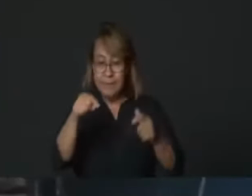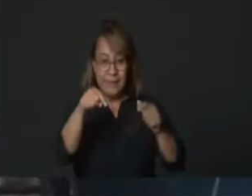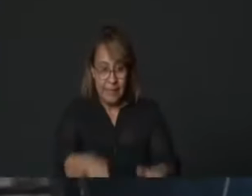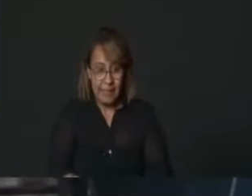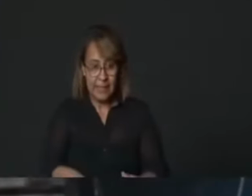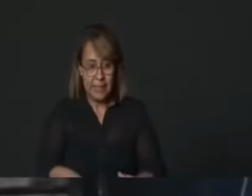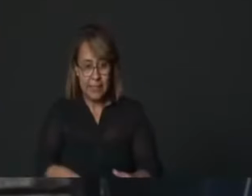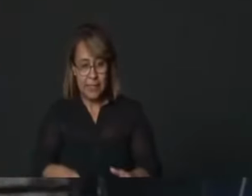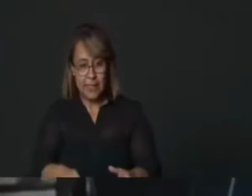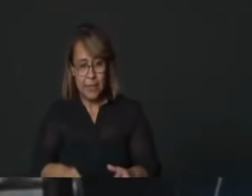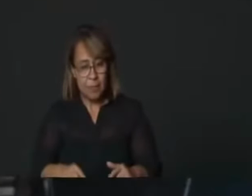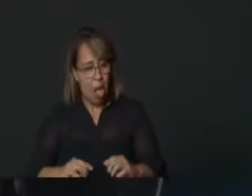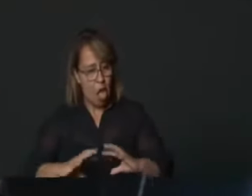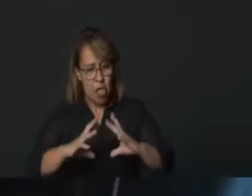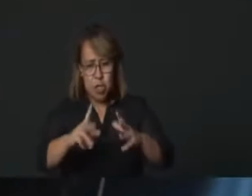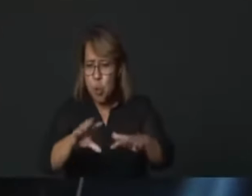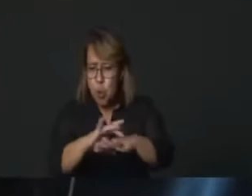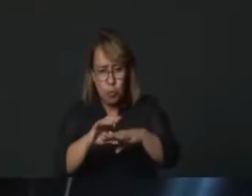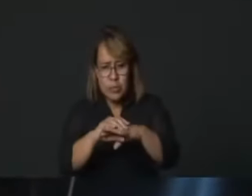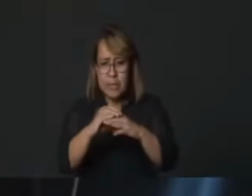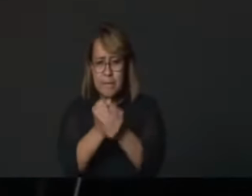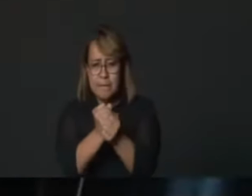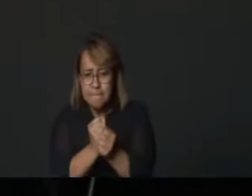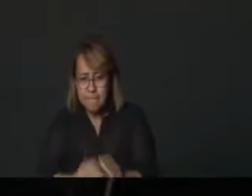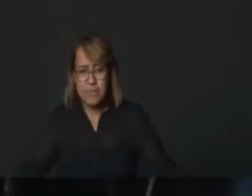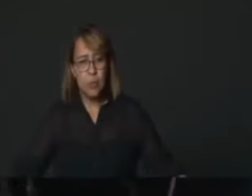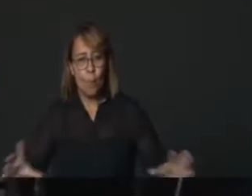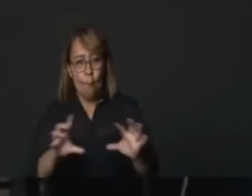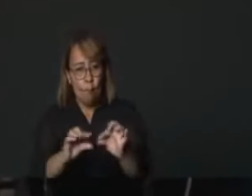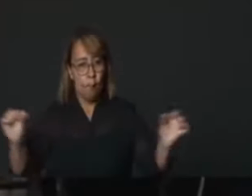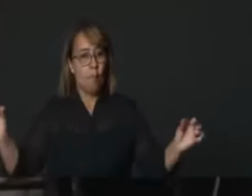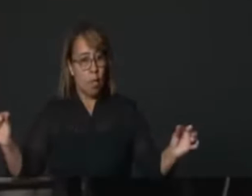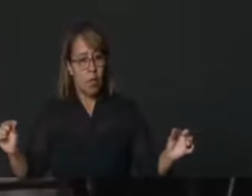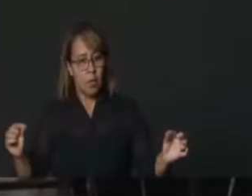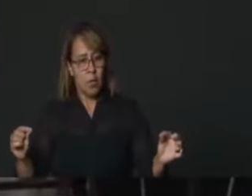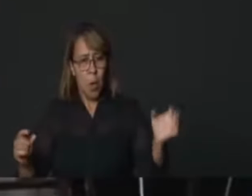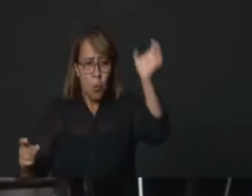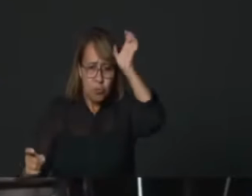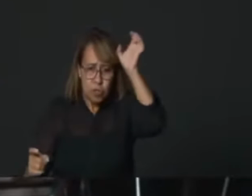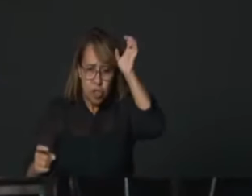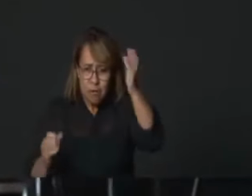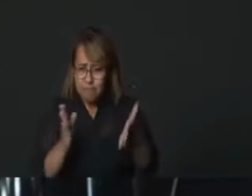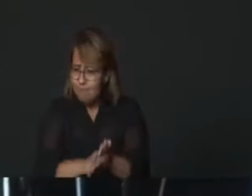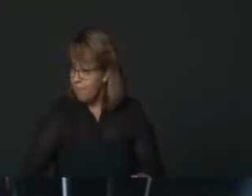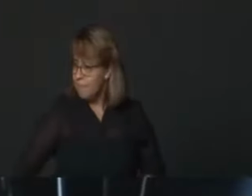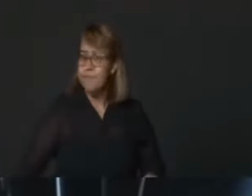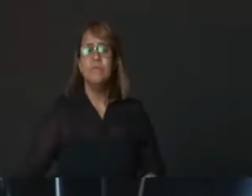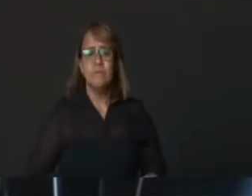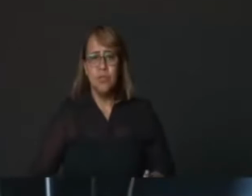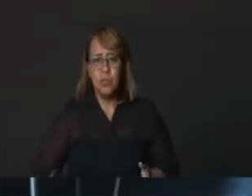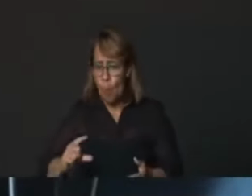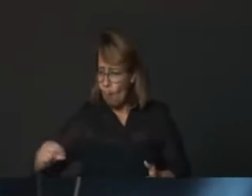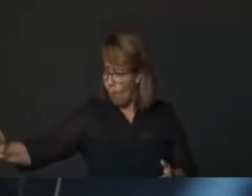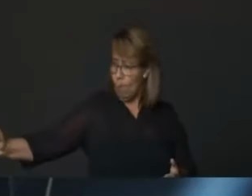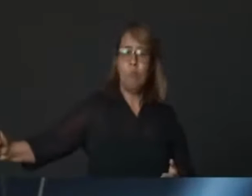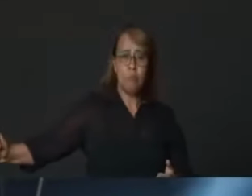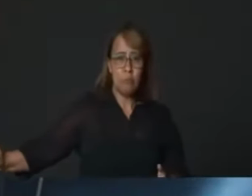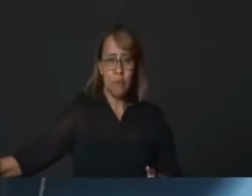vai fazer amizade né o inimigo fugir de você